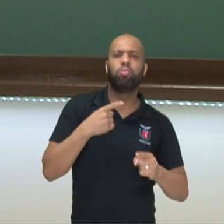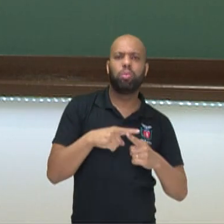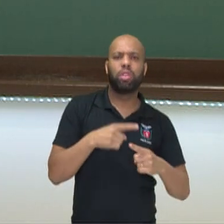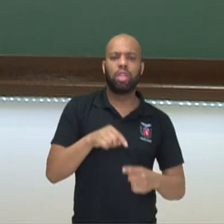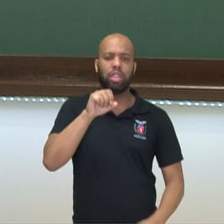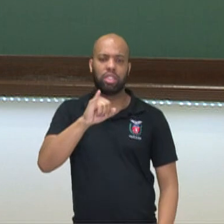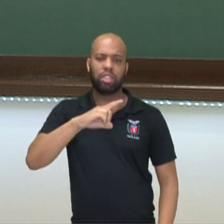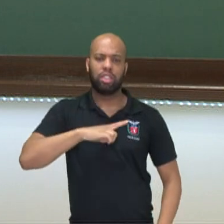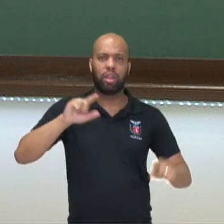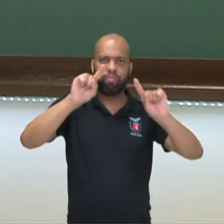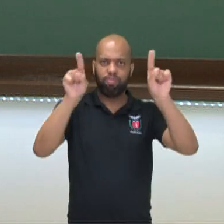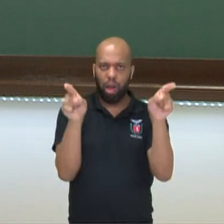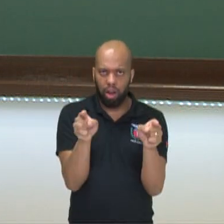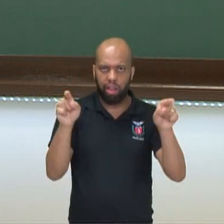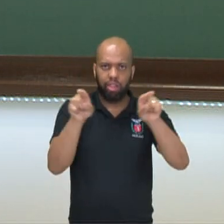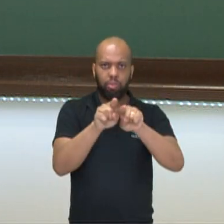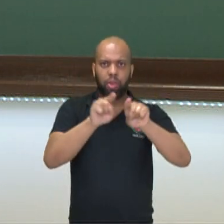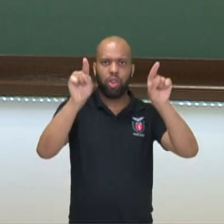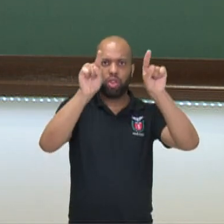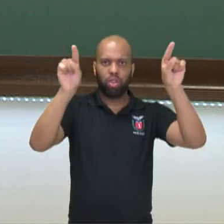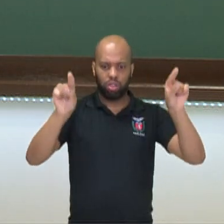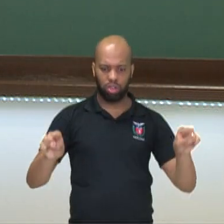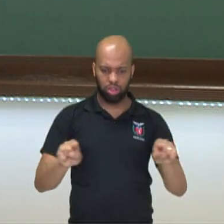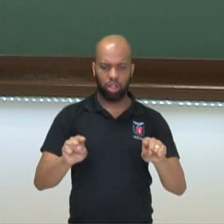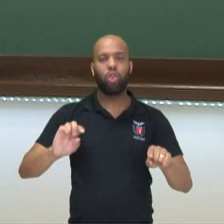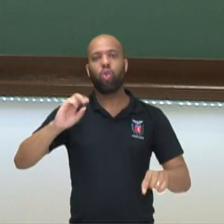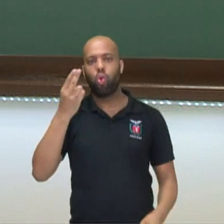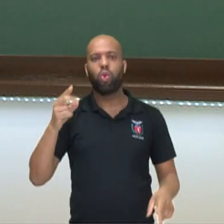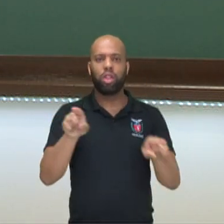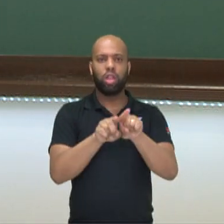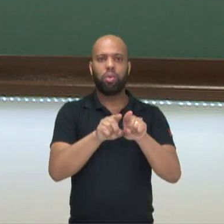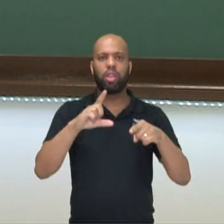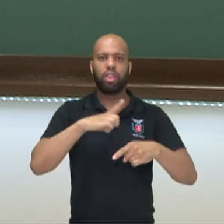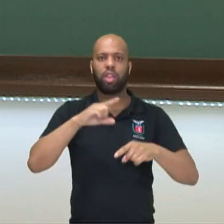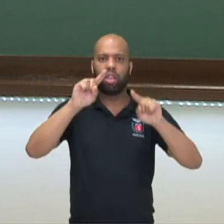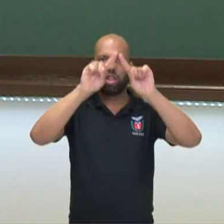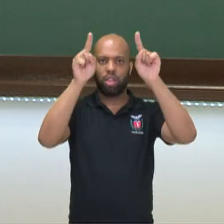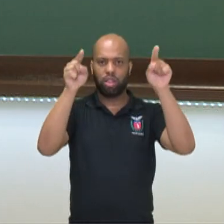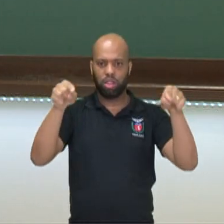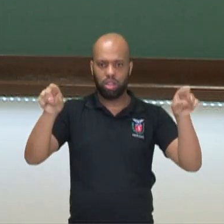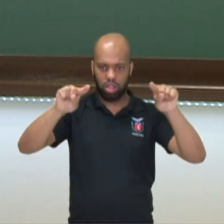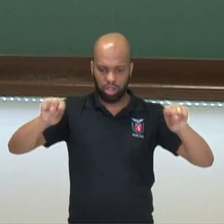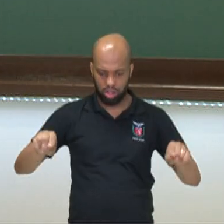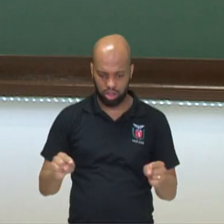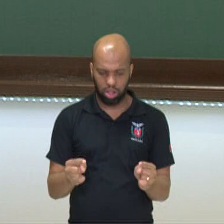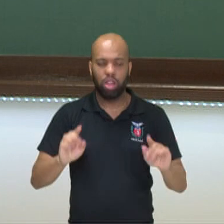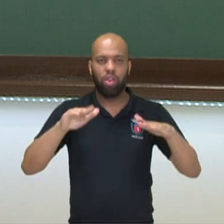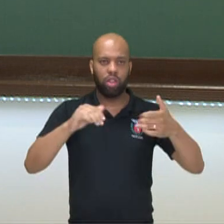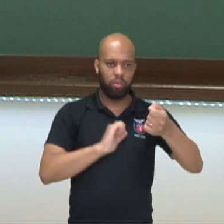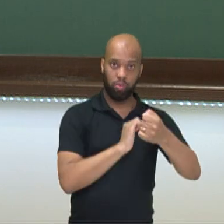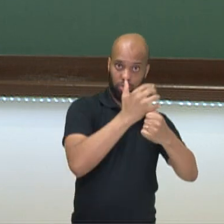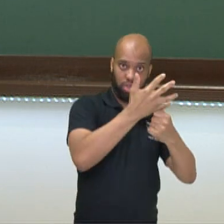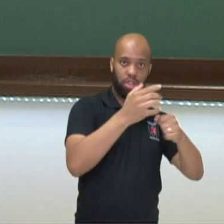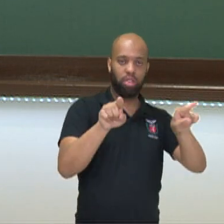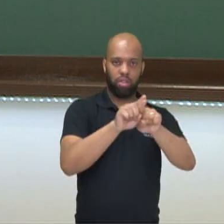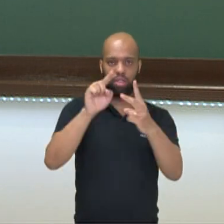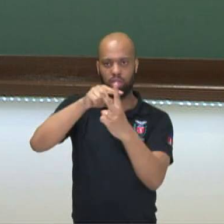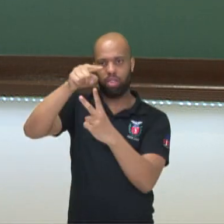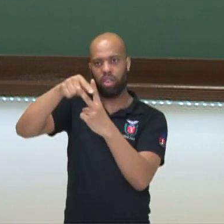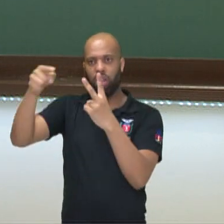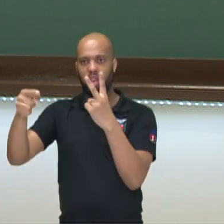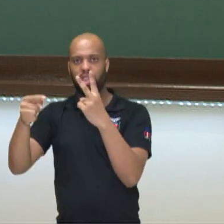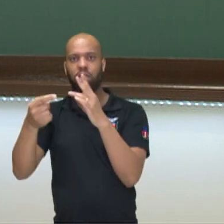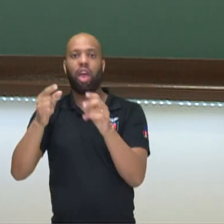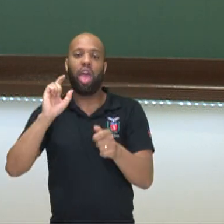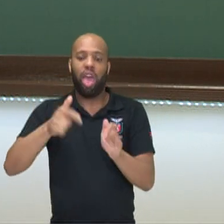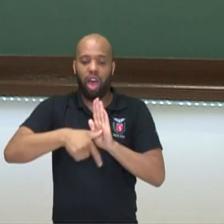aparece parênteses, colchetes, chaves, as potências e as raízes, elas furam a fila. Porque você pode resolver